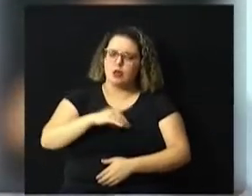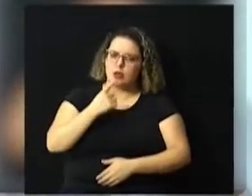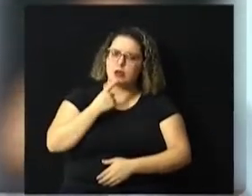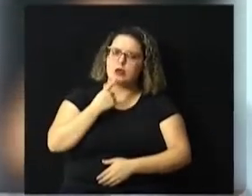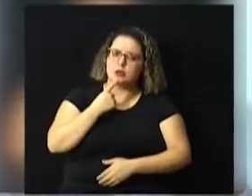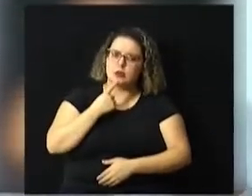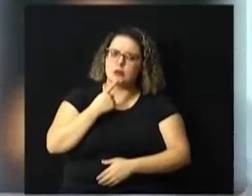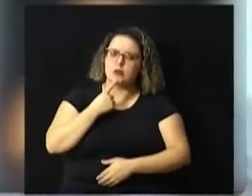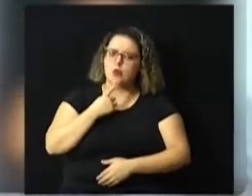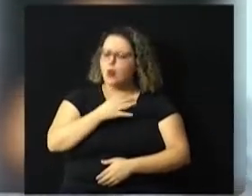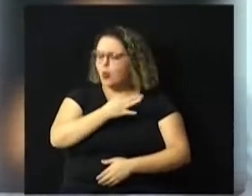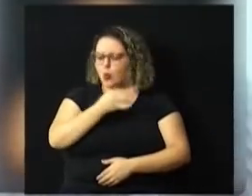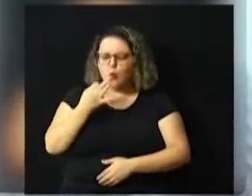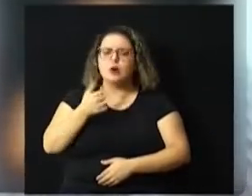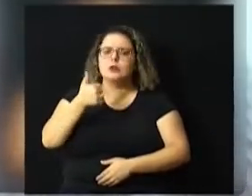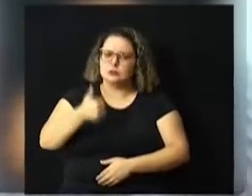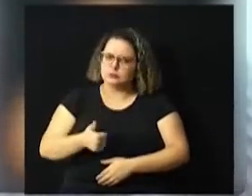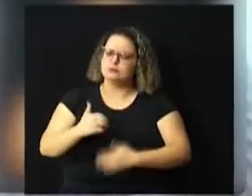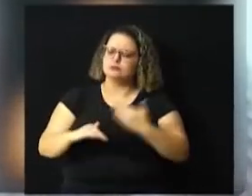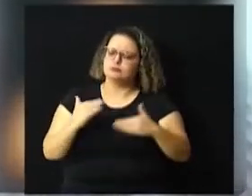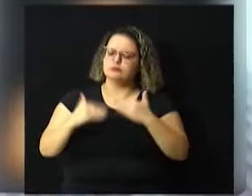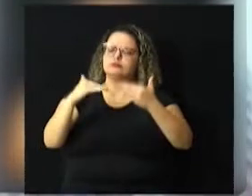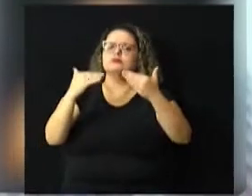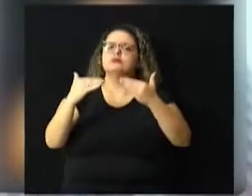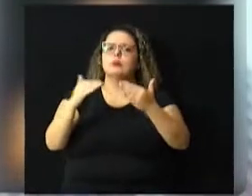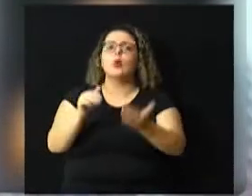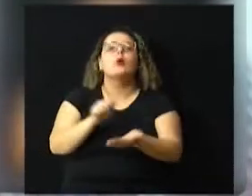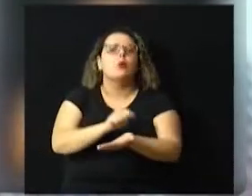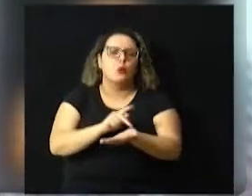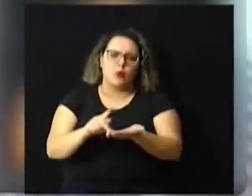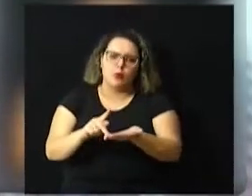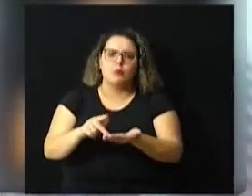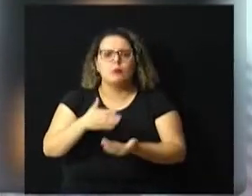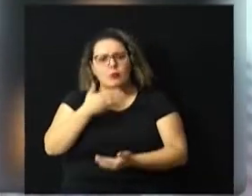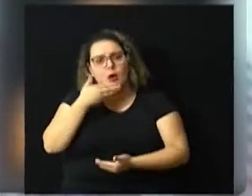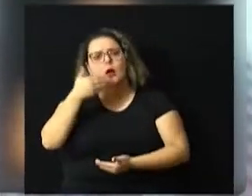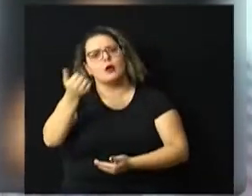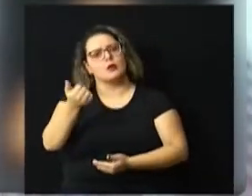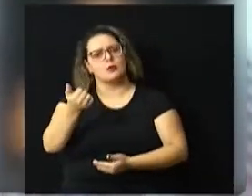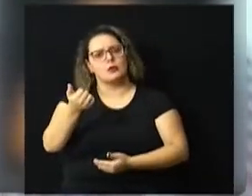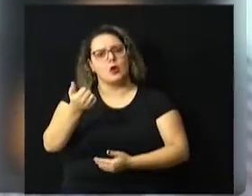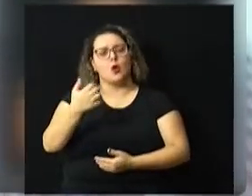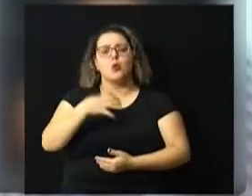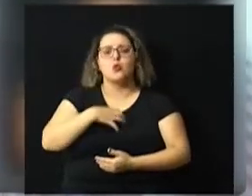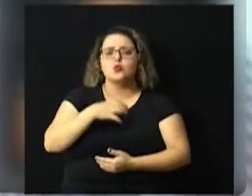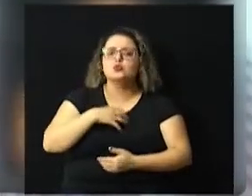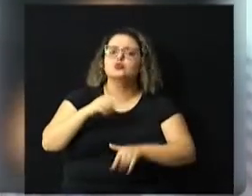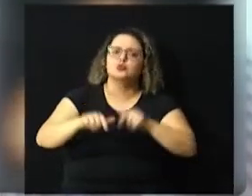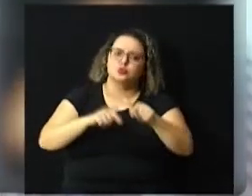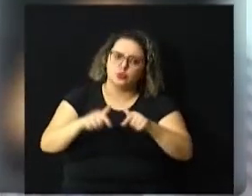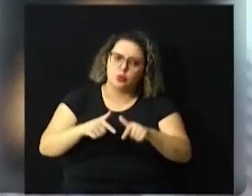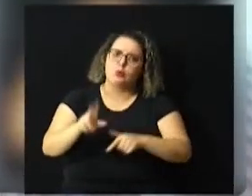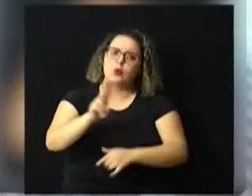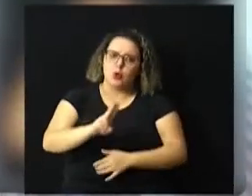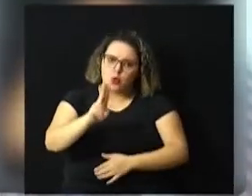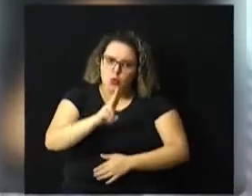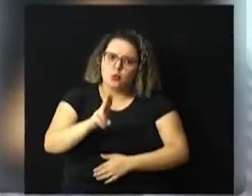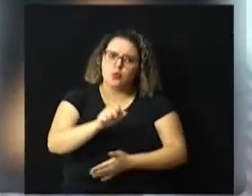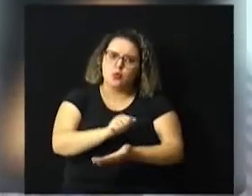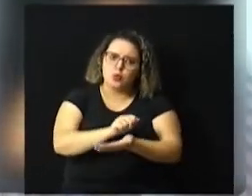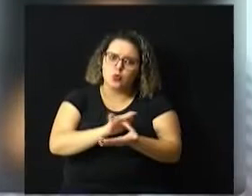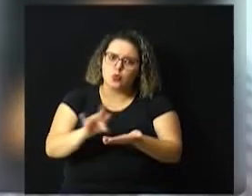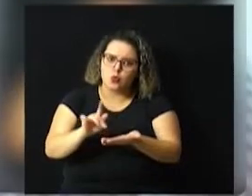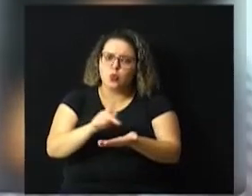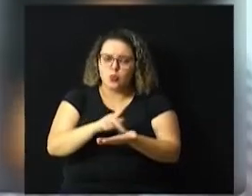que na cidade de Campinas nós temos plenas condições de desenvolver um aplicativo desse e melhorar as condições dos trabalhadores